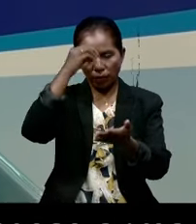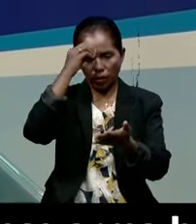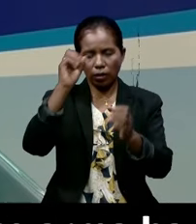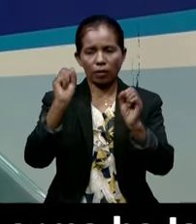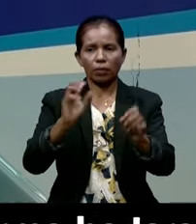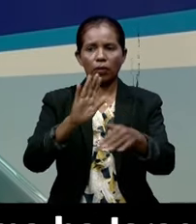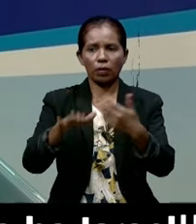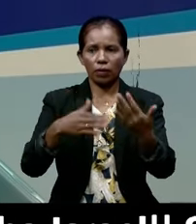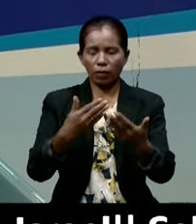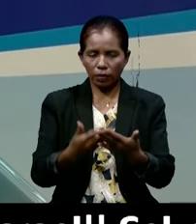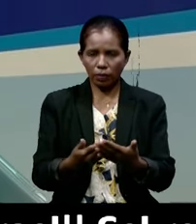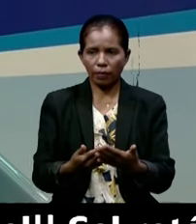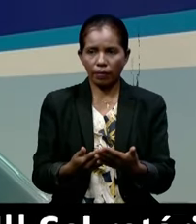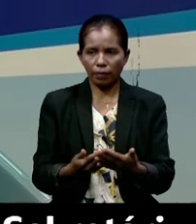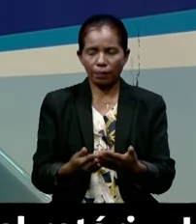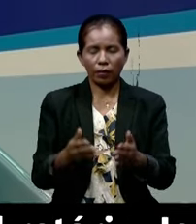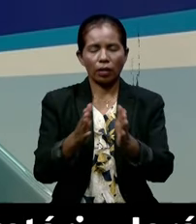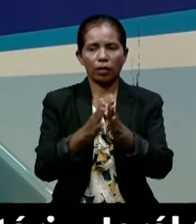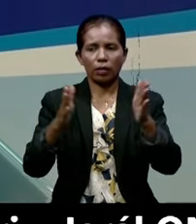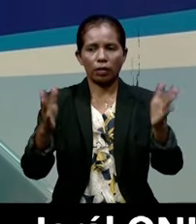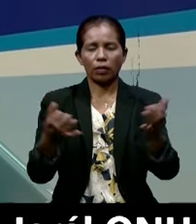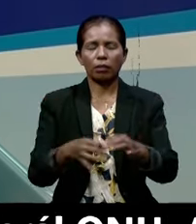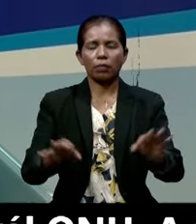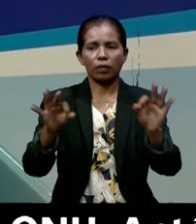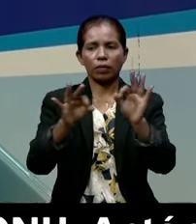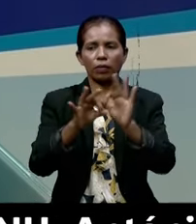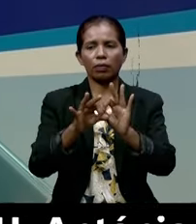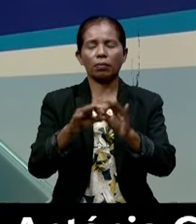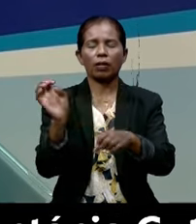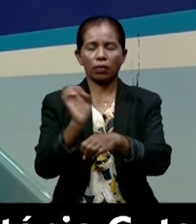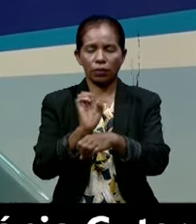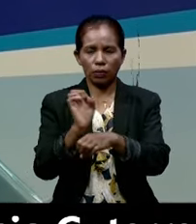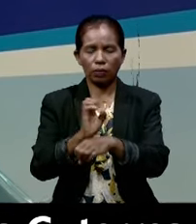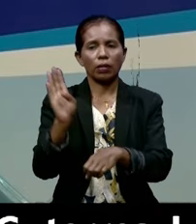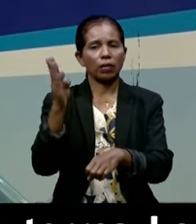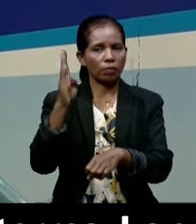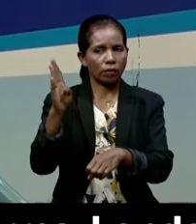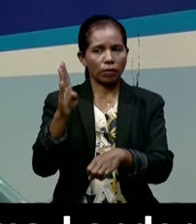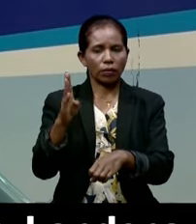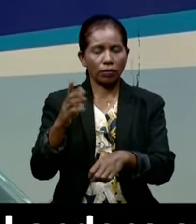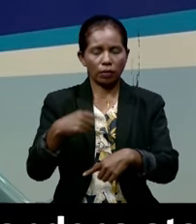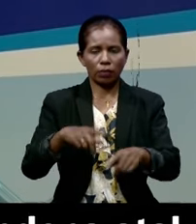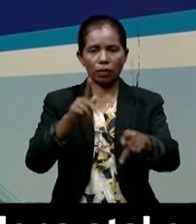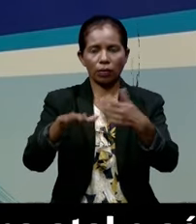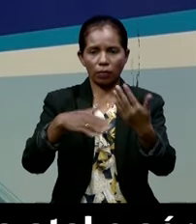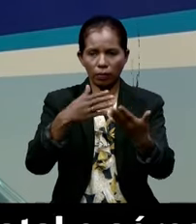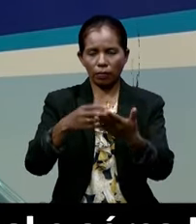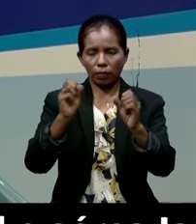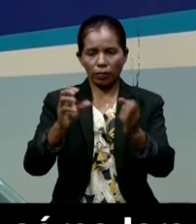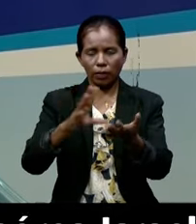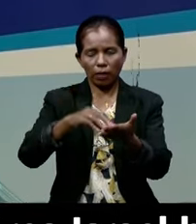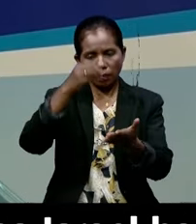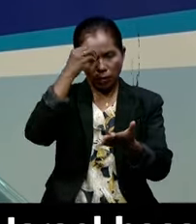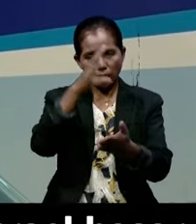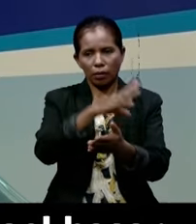pessoas. Qual é a grande a importância da economia azul? É que vai criar novos empregos. E